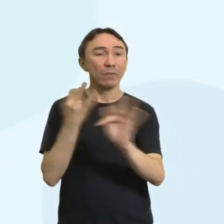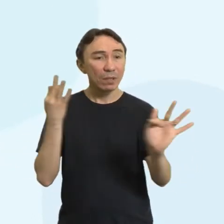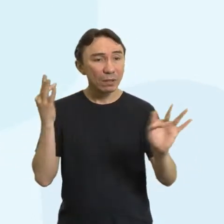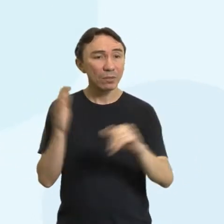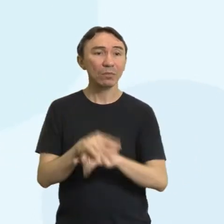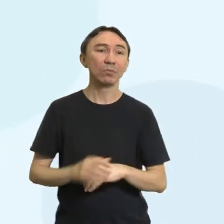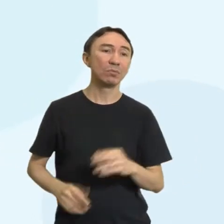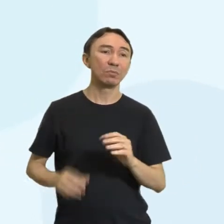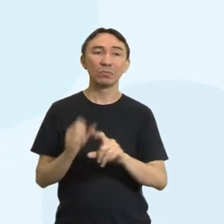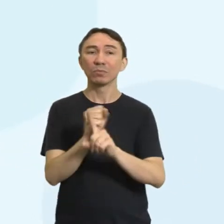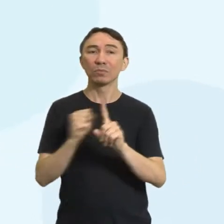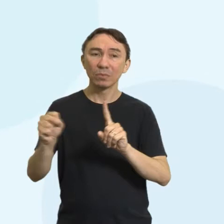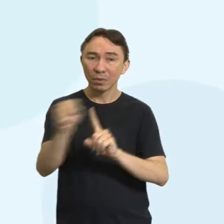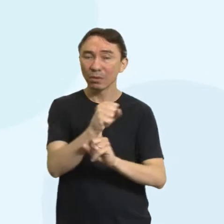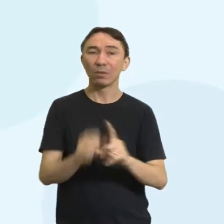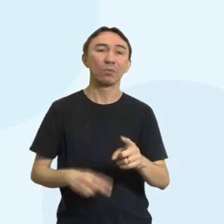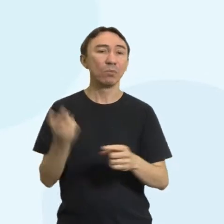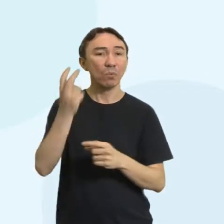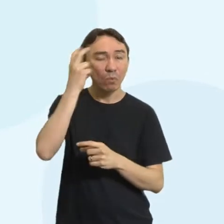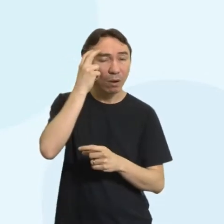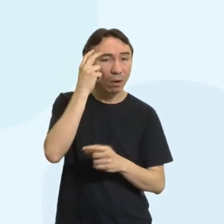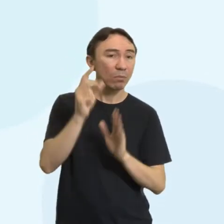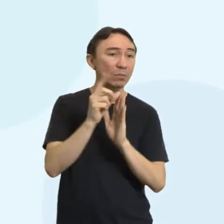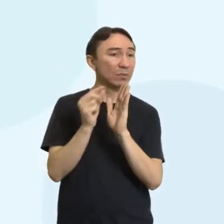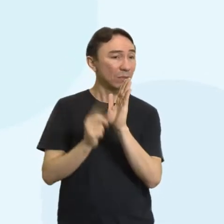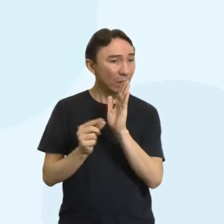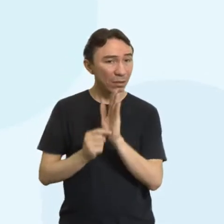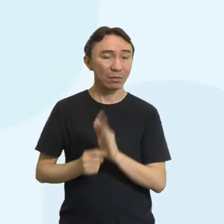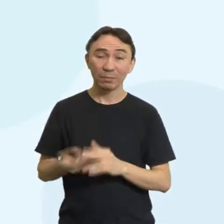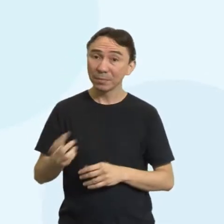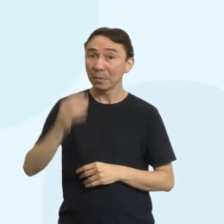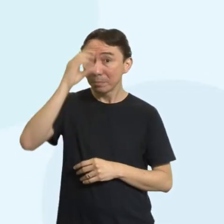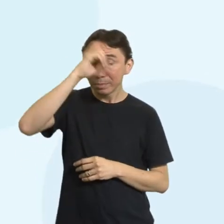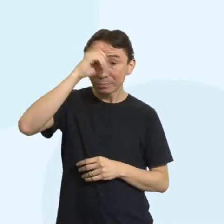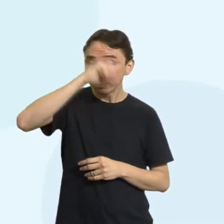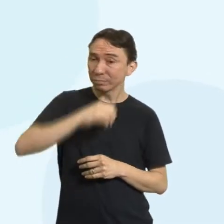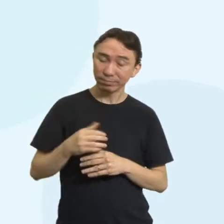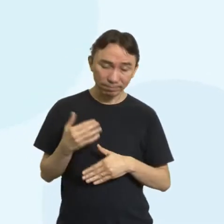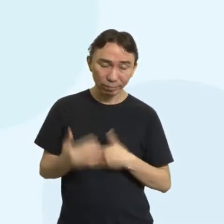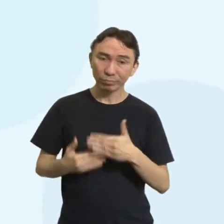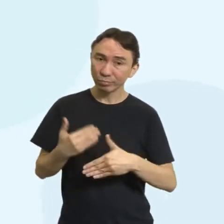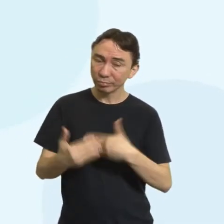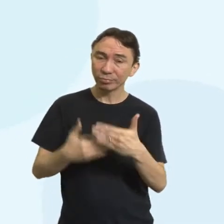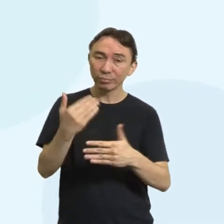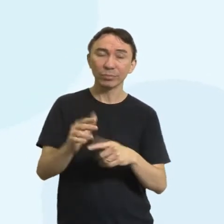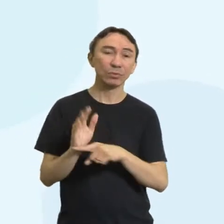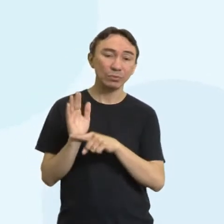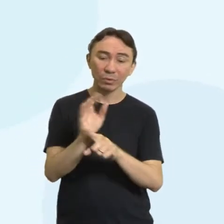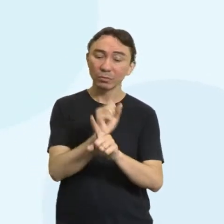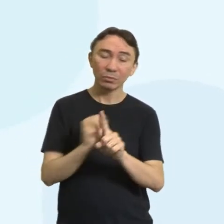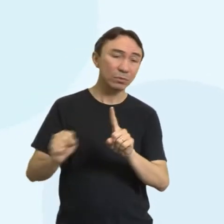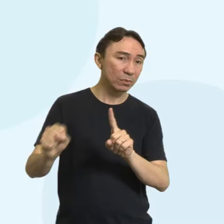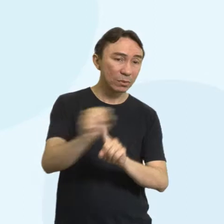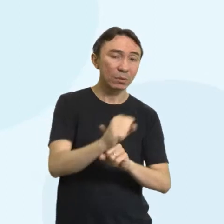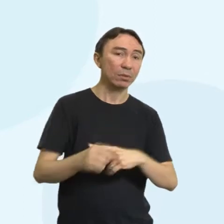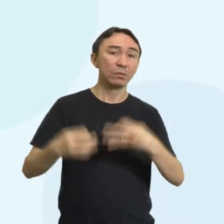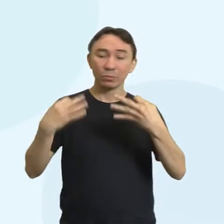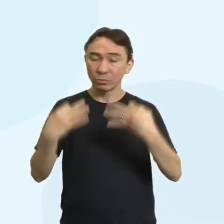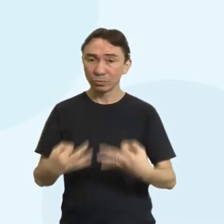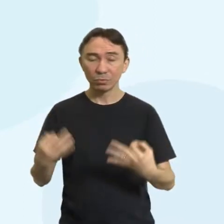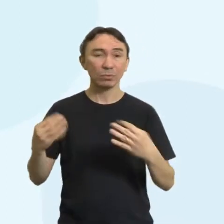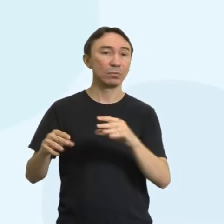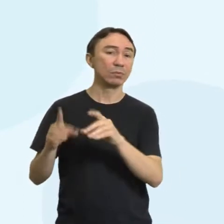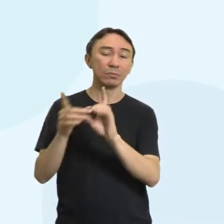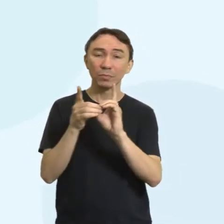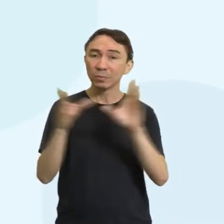a realidade, continuar aprendendo e colaborar para a construção de uma sociedade justa, democrática e inclusiva.